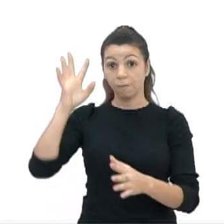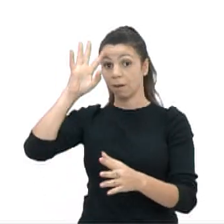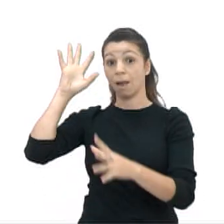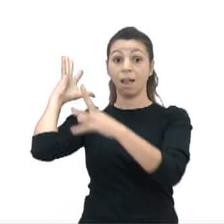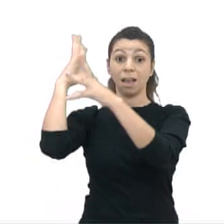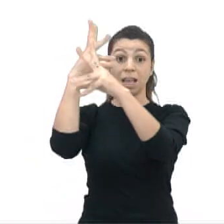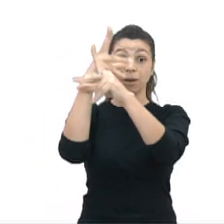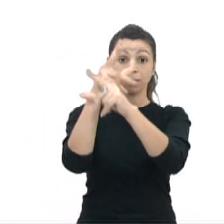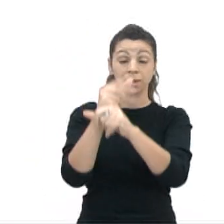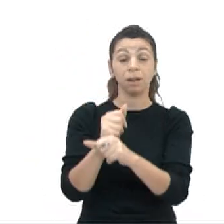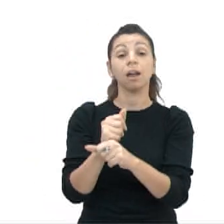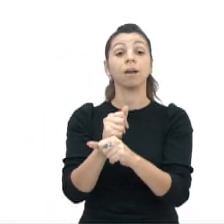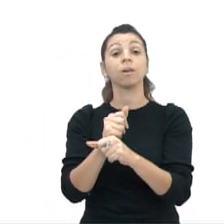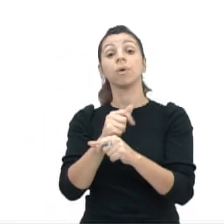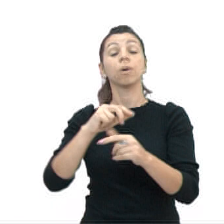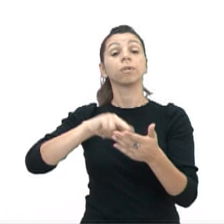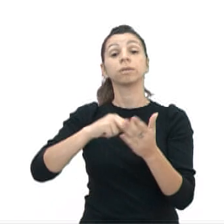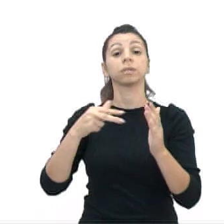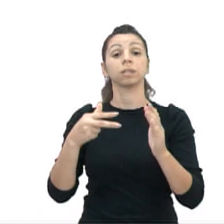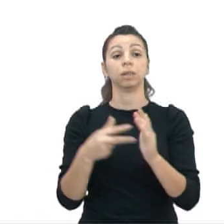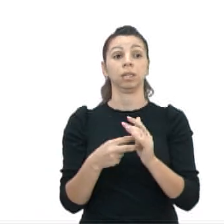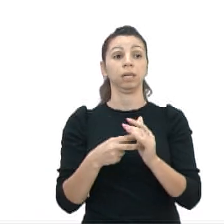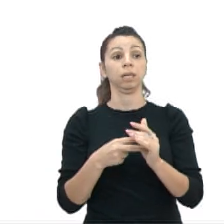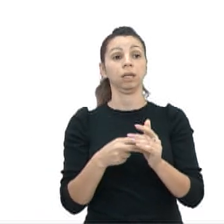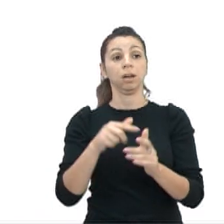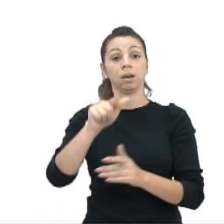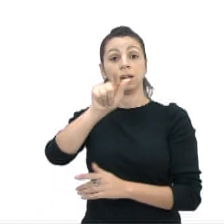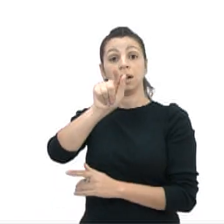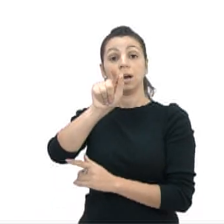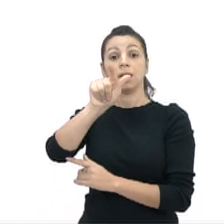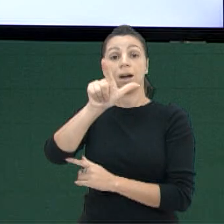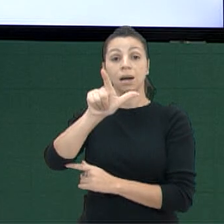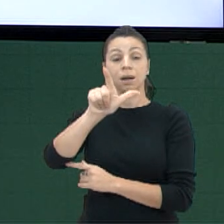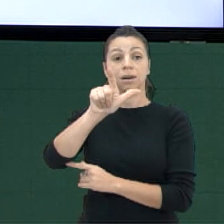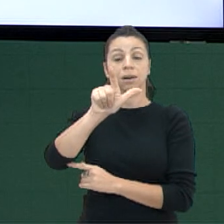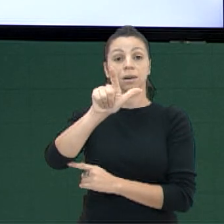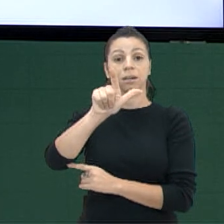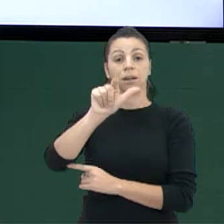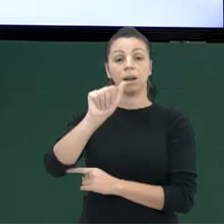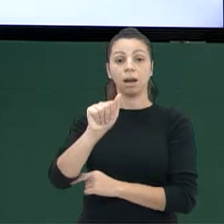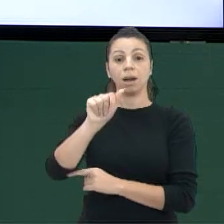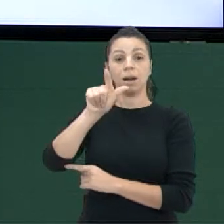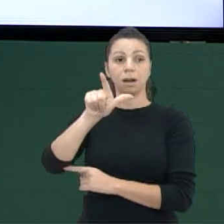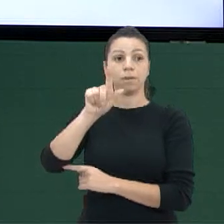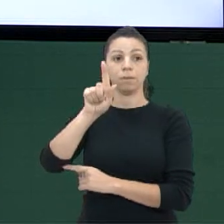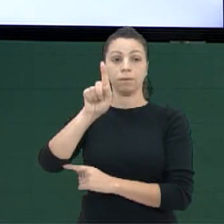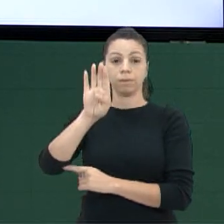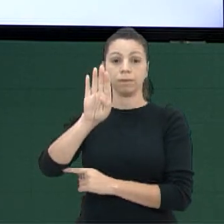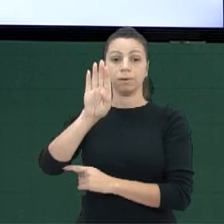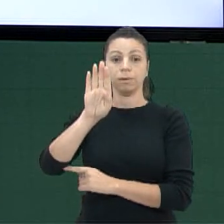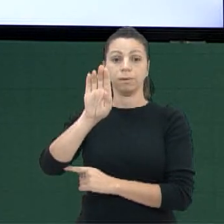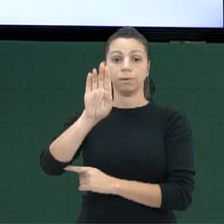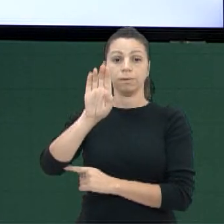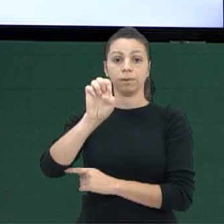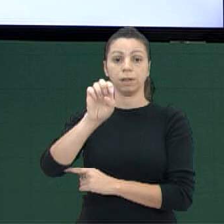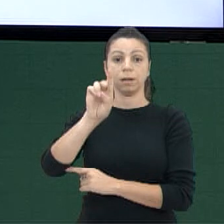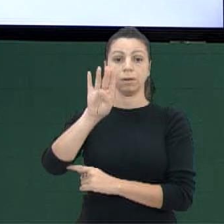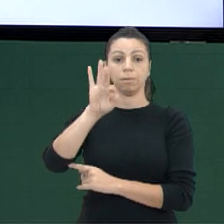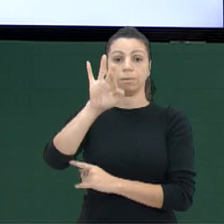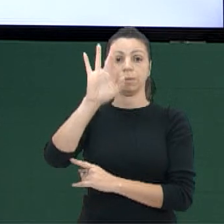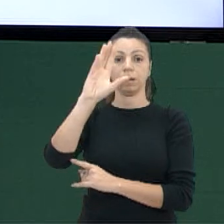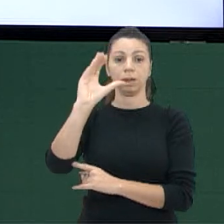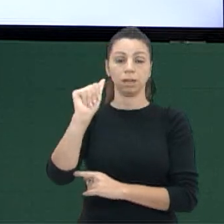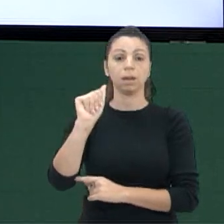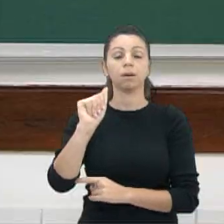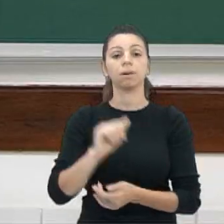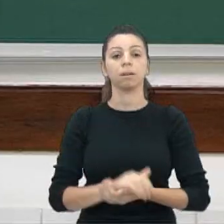uma expressão algébrica e apenas uma expressão numérica. O importante é nós sabermos que para